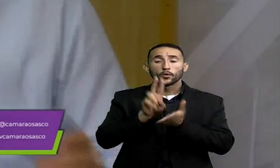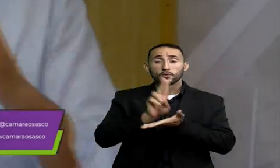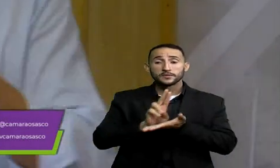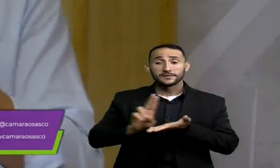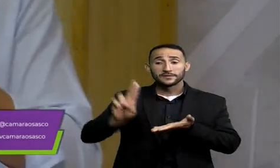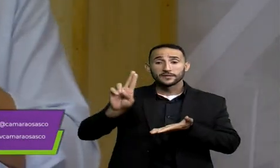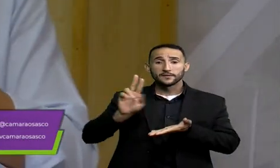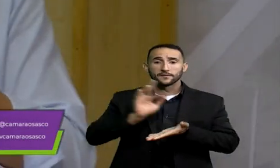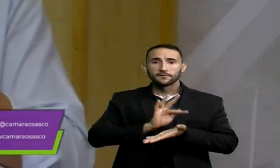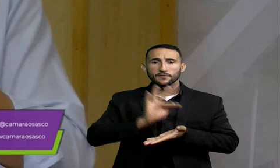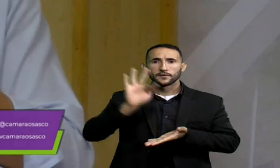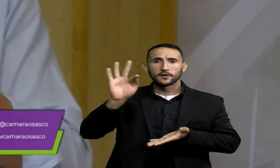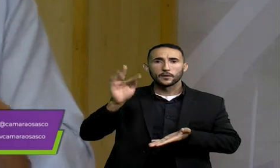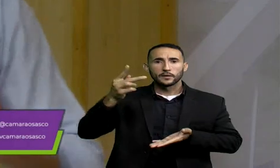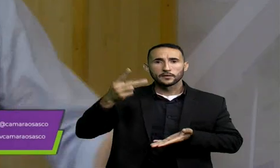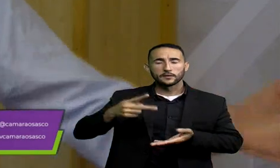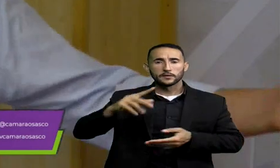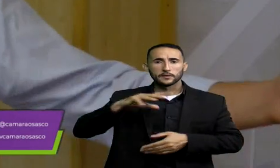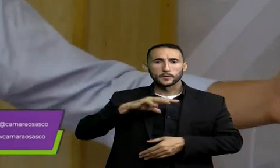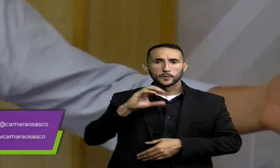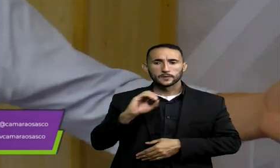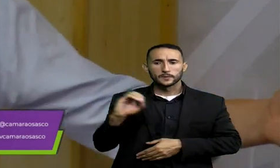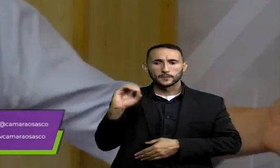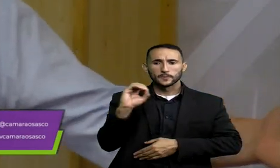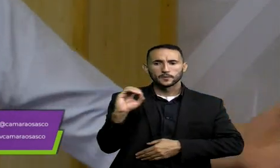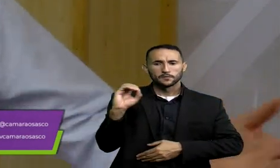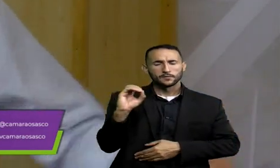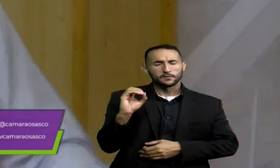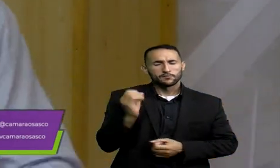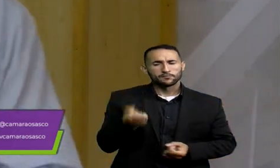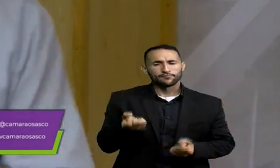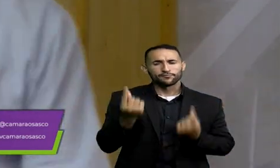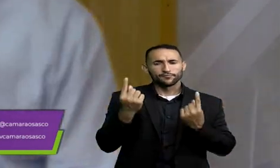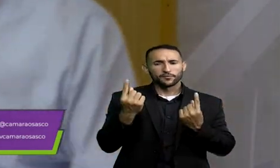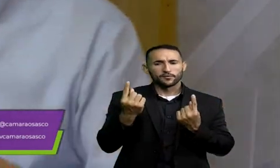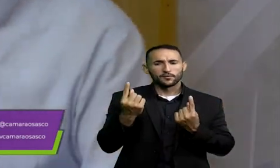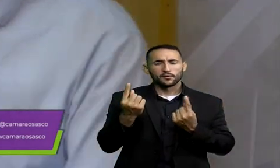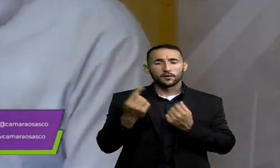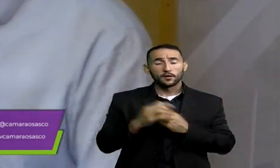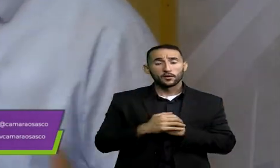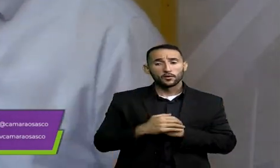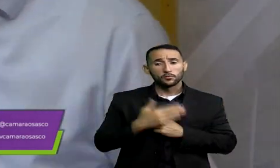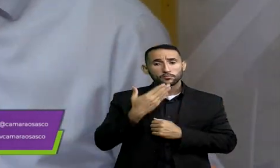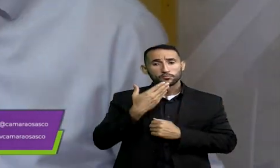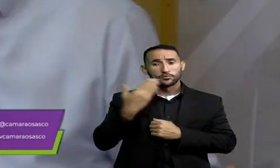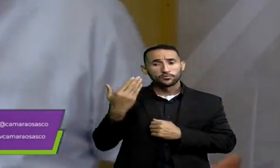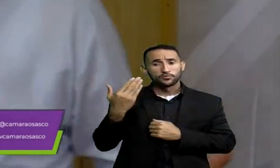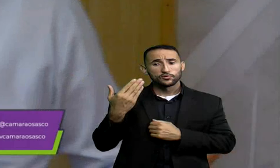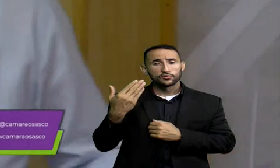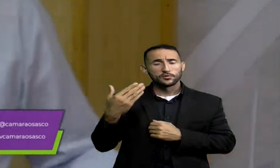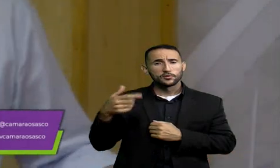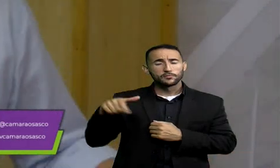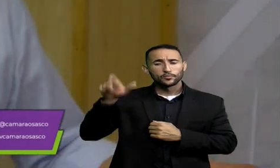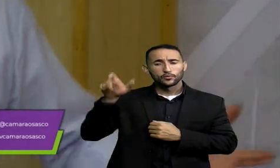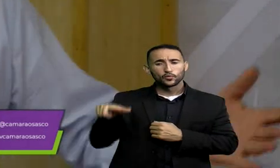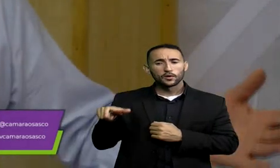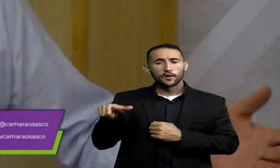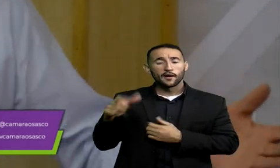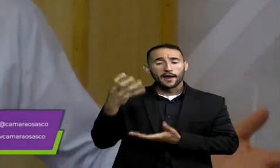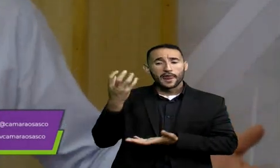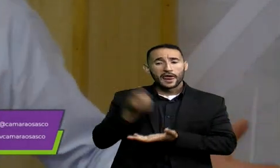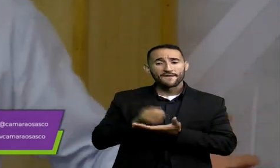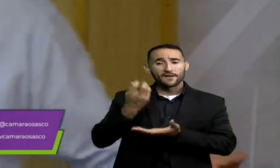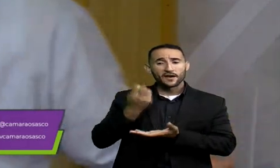em Osasco E por incrível que pareça Pedi até pro rapaz meu gravar porque eles estavam